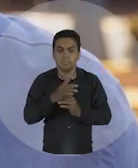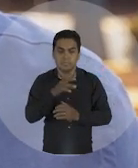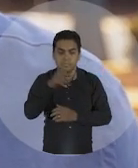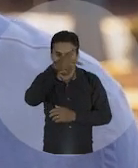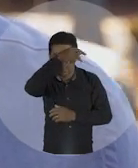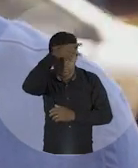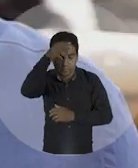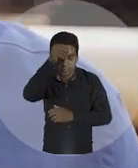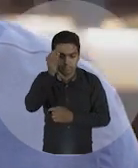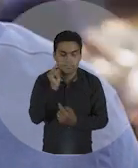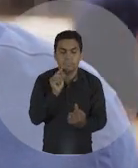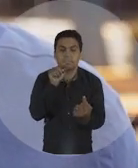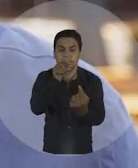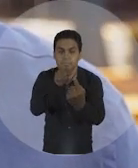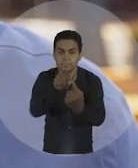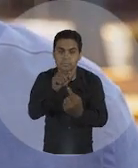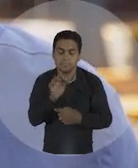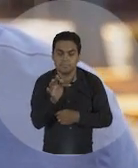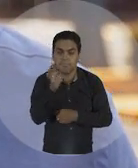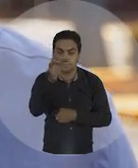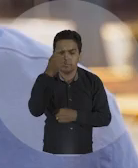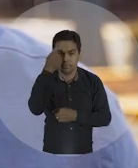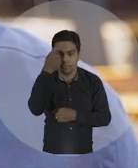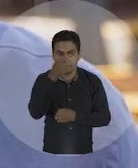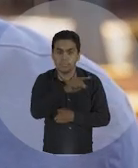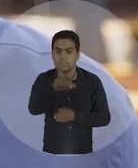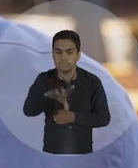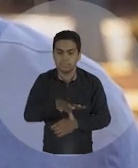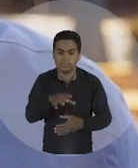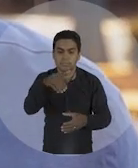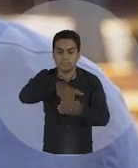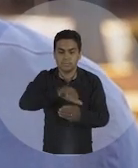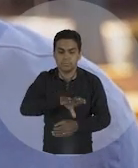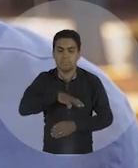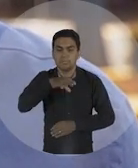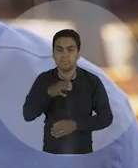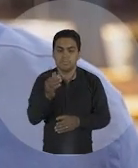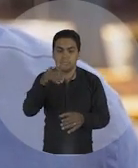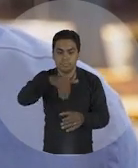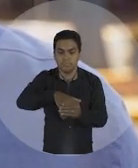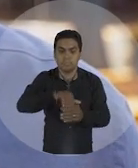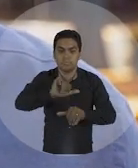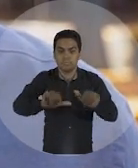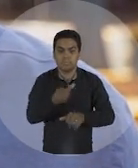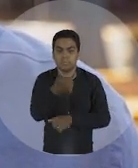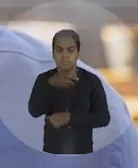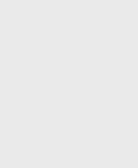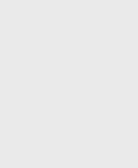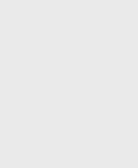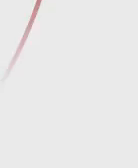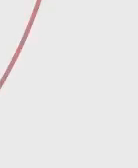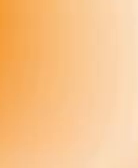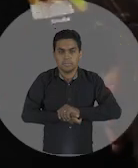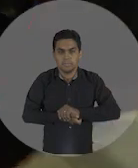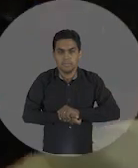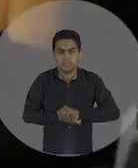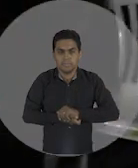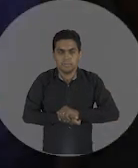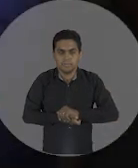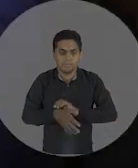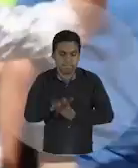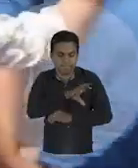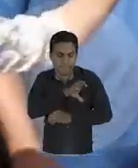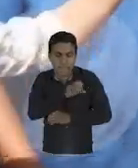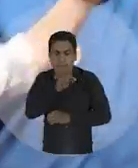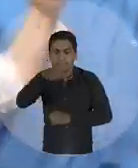prefeito ter um olhar para o futuro. Vote com coragem. Vote pela mudança. Vote 15. Porque eu